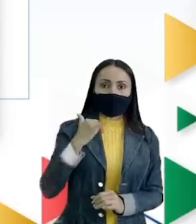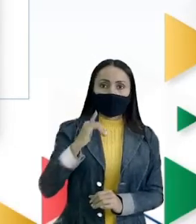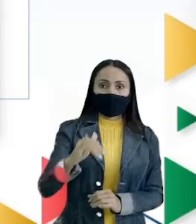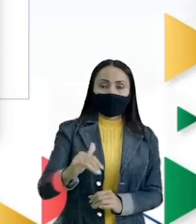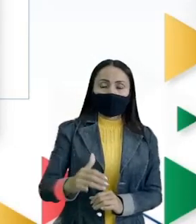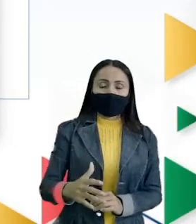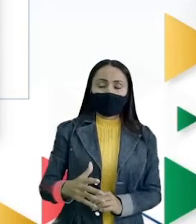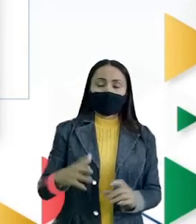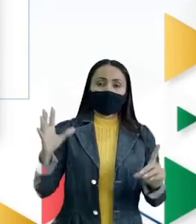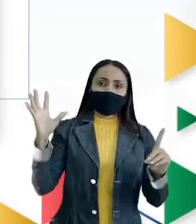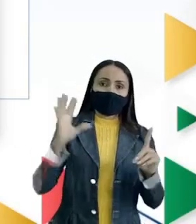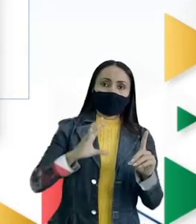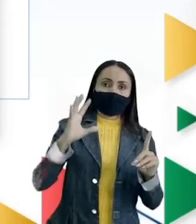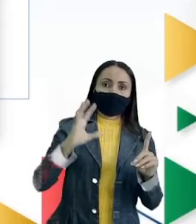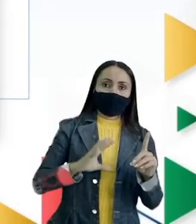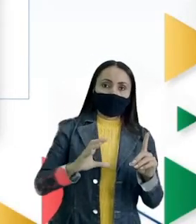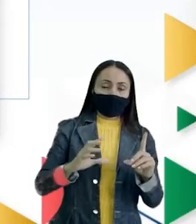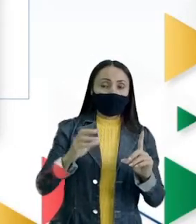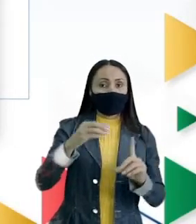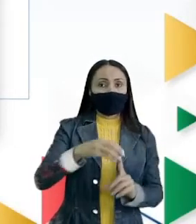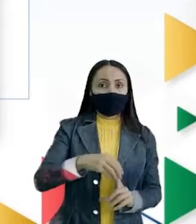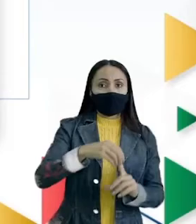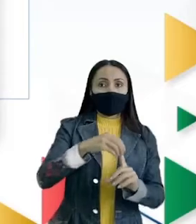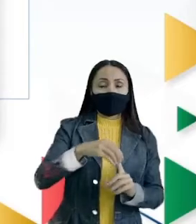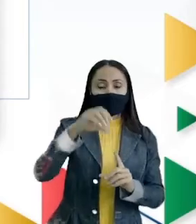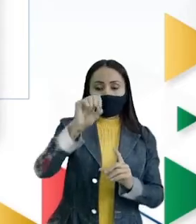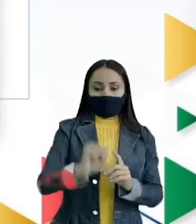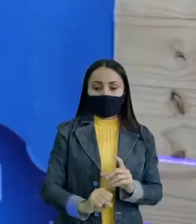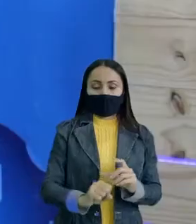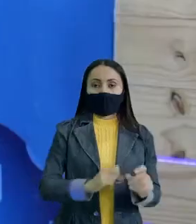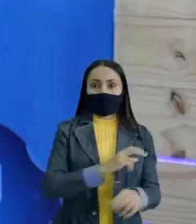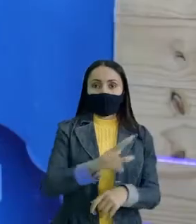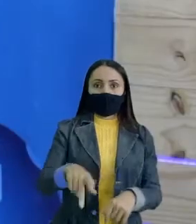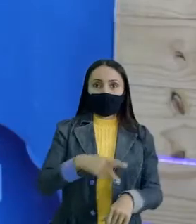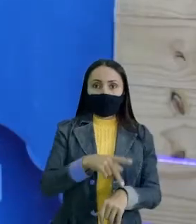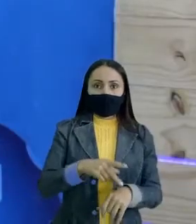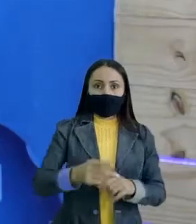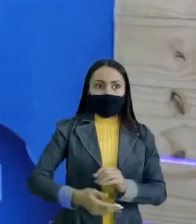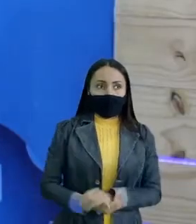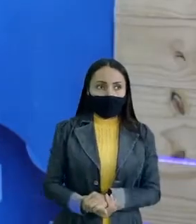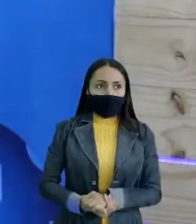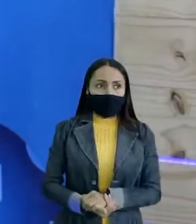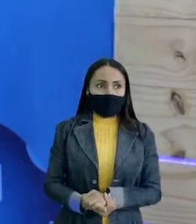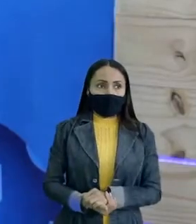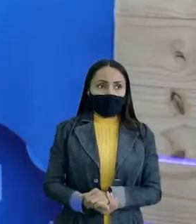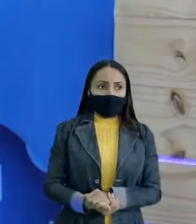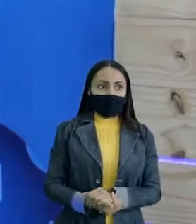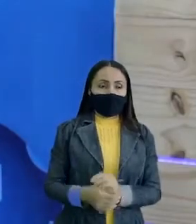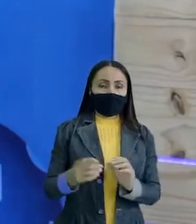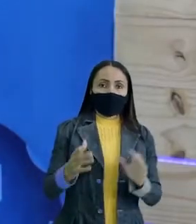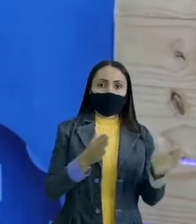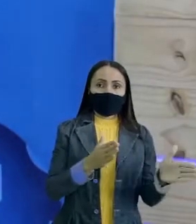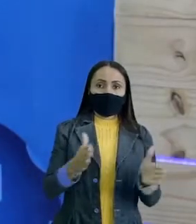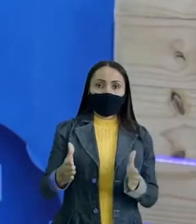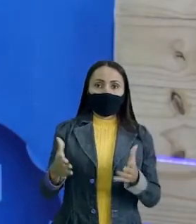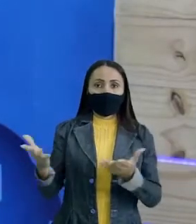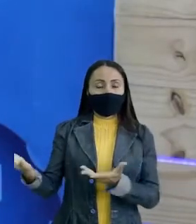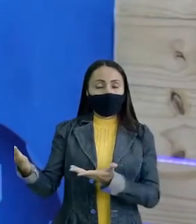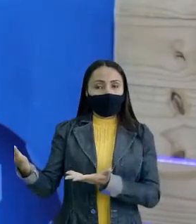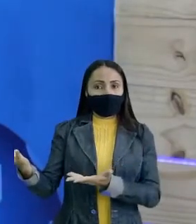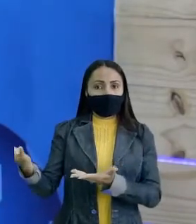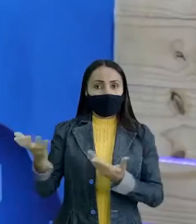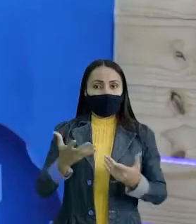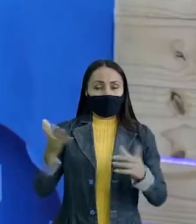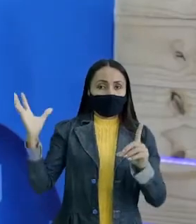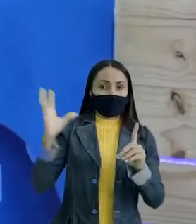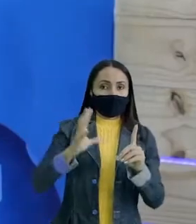influência, principalmente, como eu acabei de falar, no sul do país. Das tais etnias, recebemos influências seguintes aspectos.